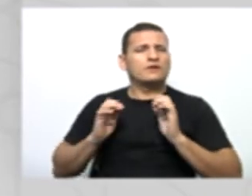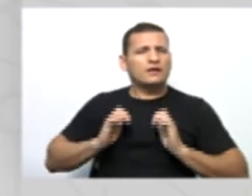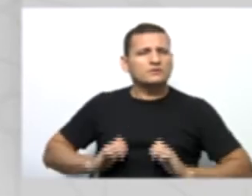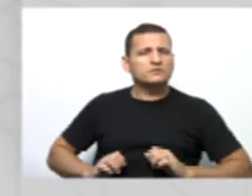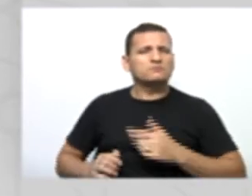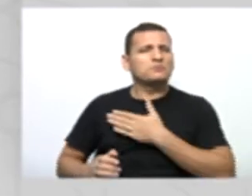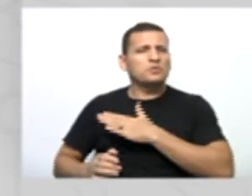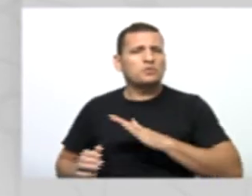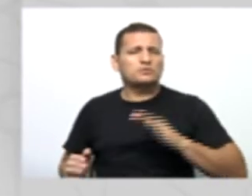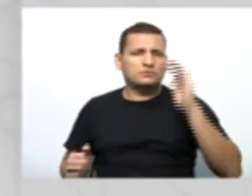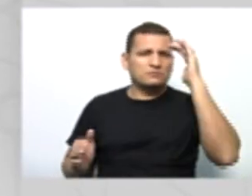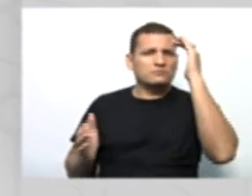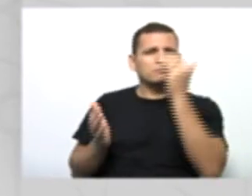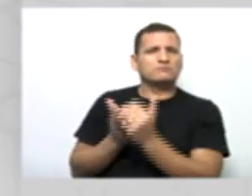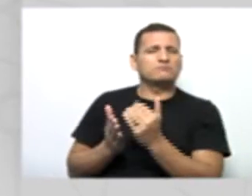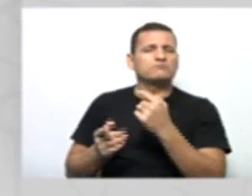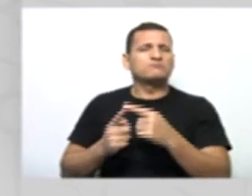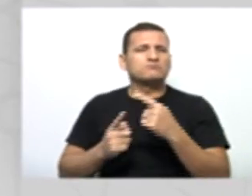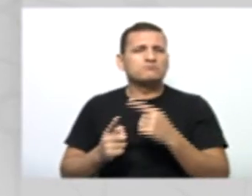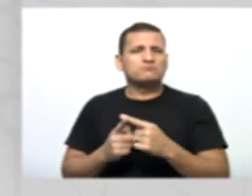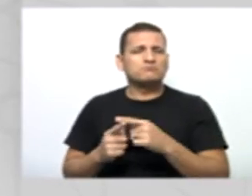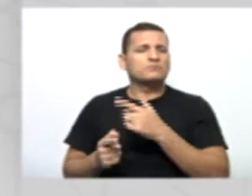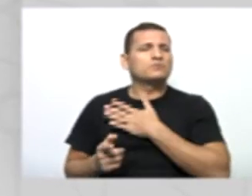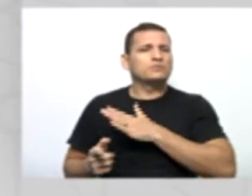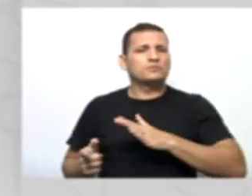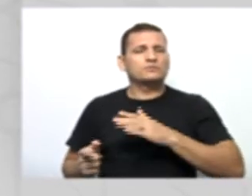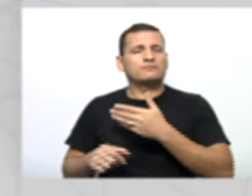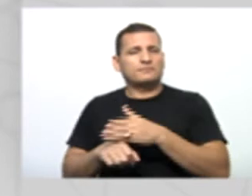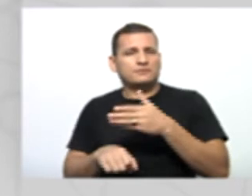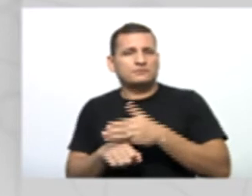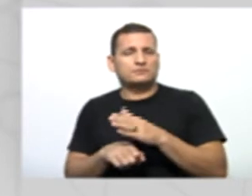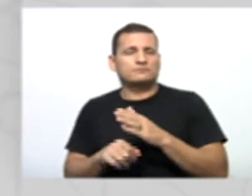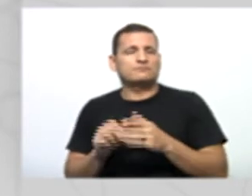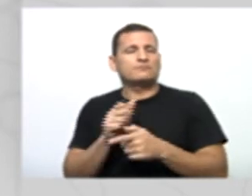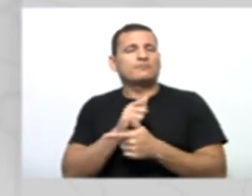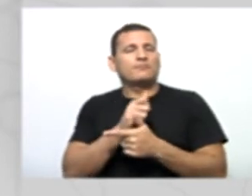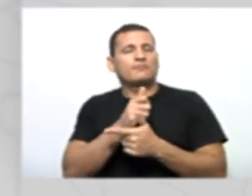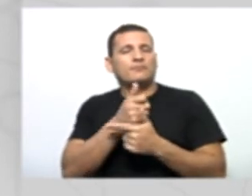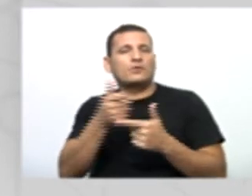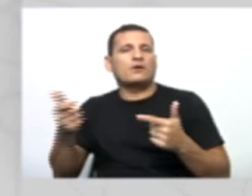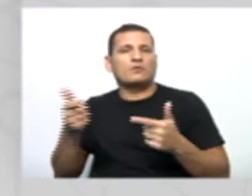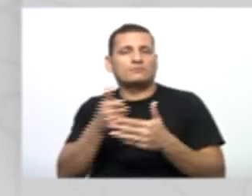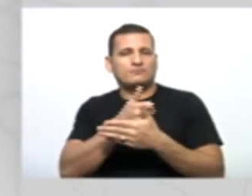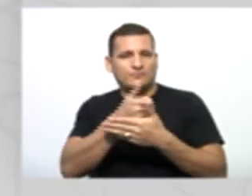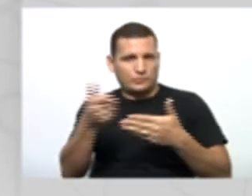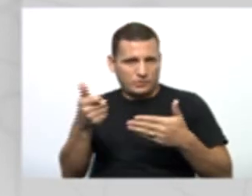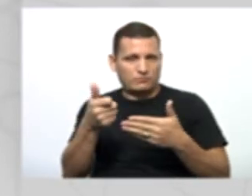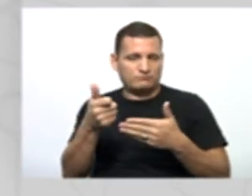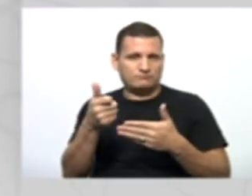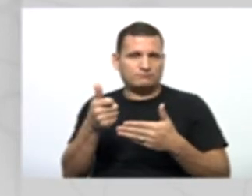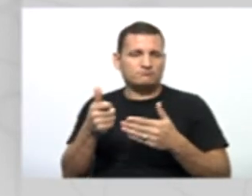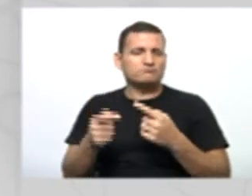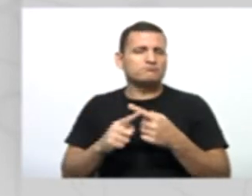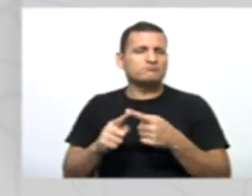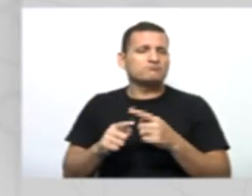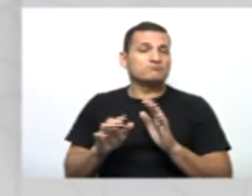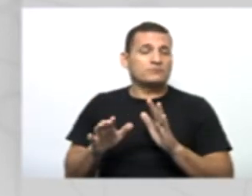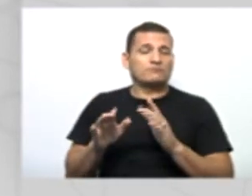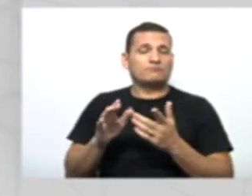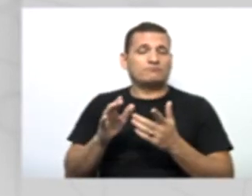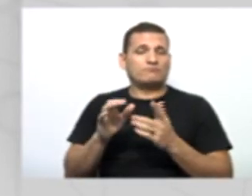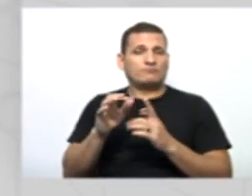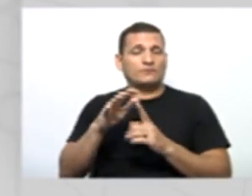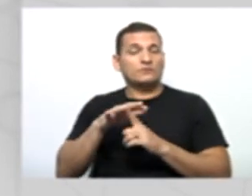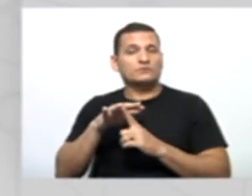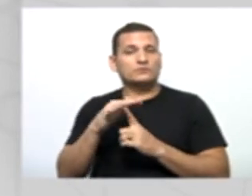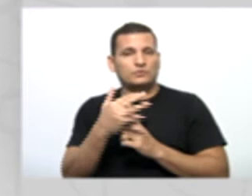de seguir, né, colocar em prática, no campo da moral, aquilo que está definido pelos princípios éticos? Então, a sociologia clínica